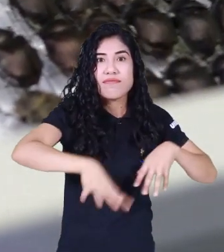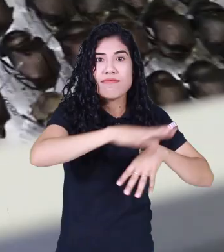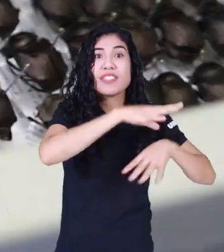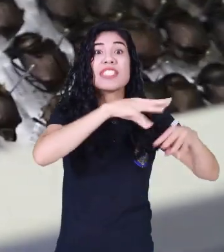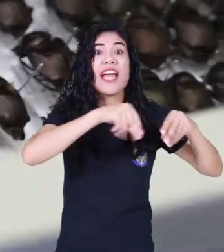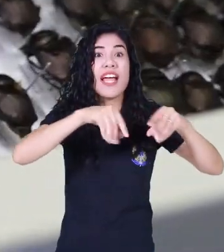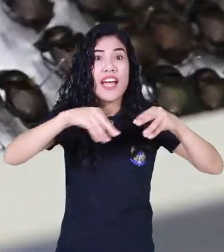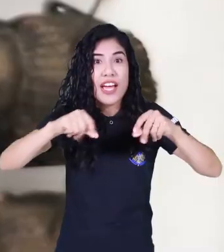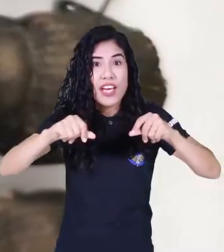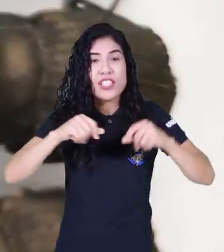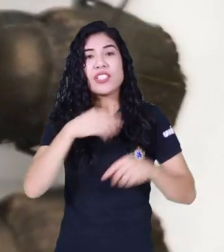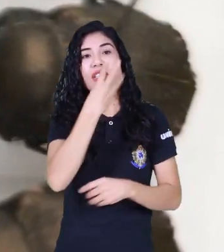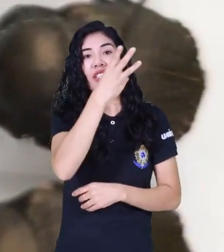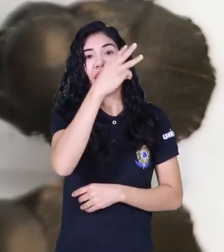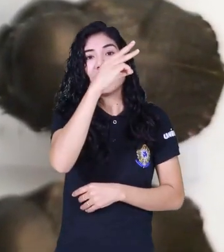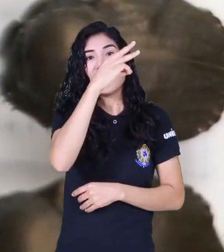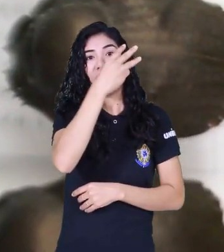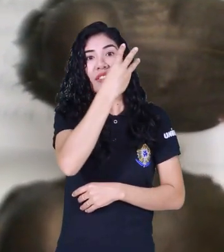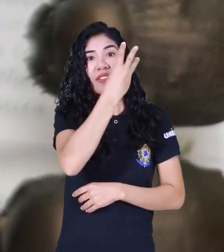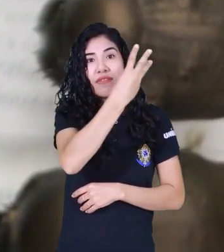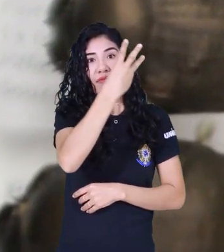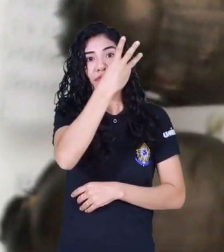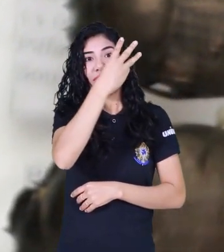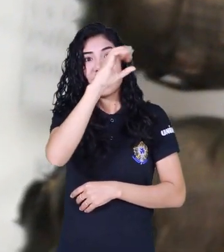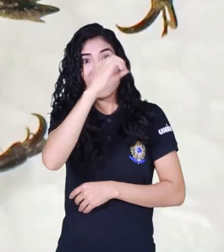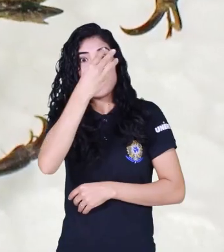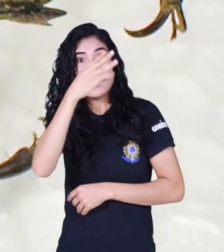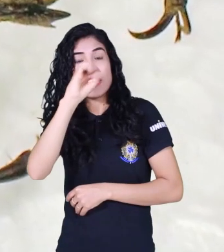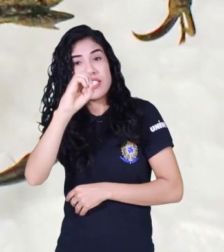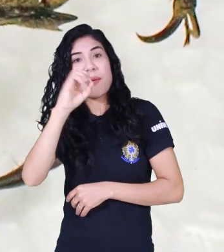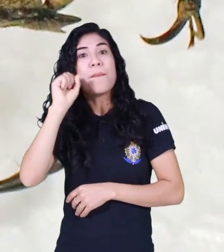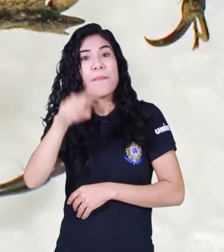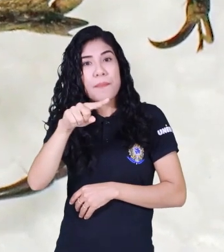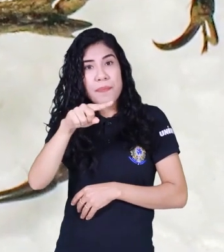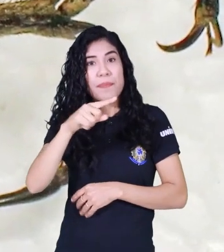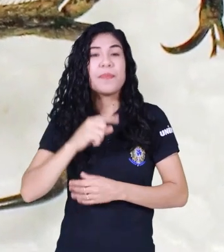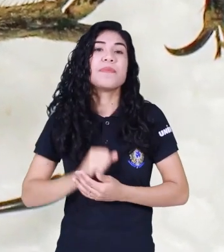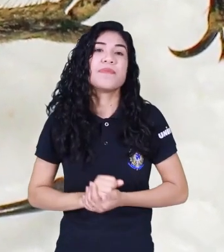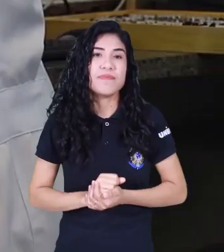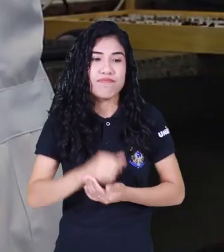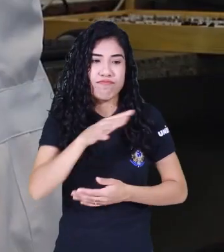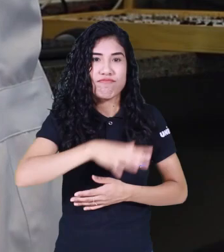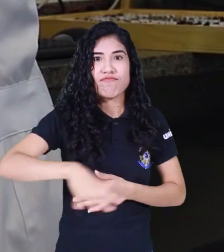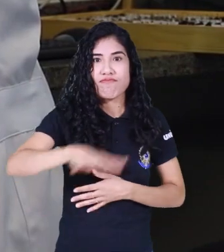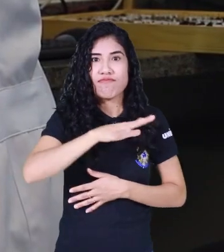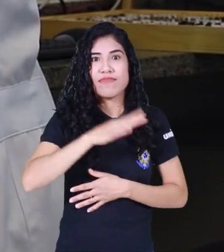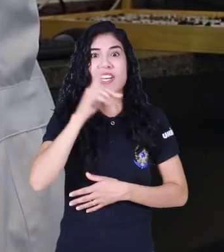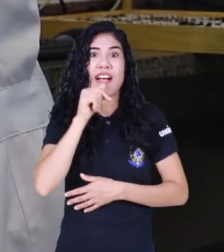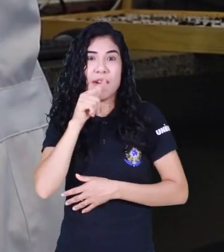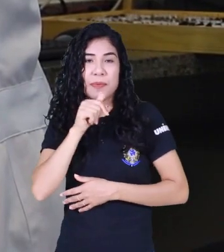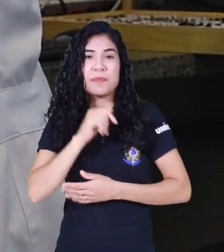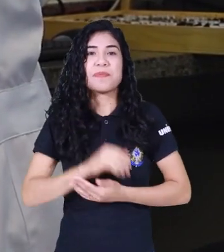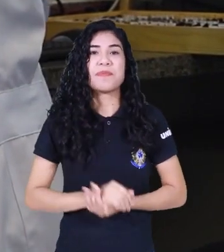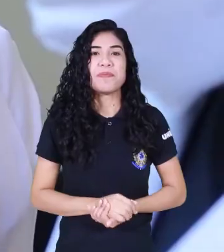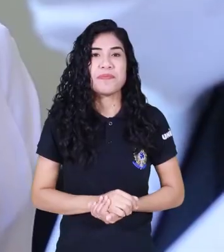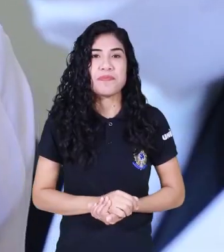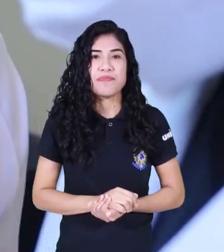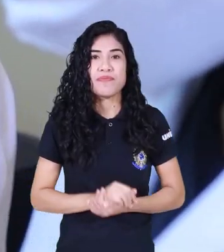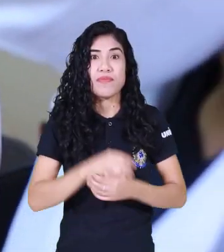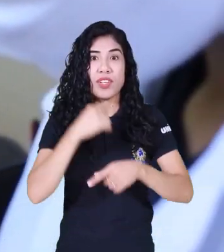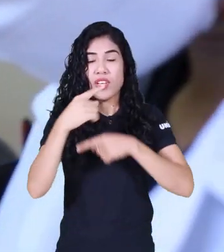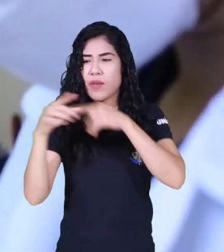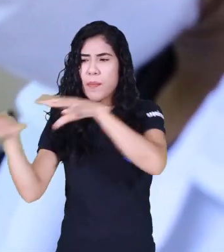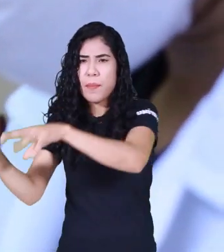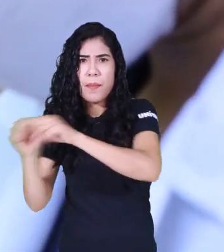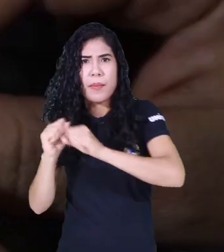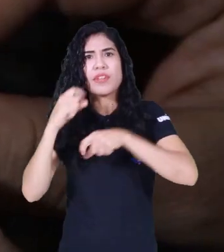de 330 mil indivíduos na coleção aquática. São mais de 120 famílias e indivíduos das mais variadas espécies. Após a coleta,